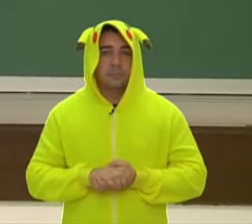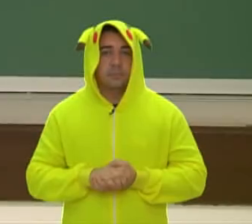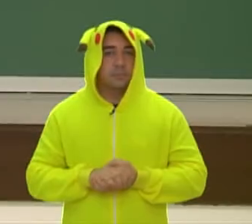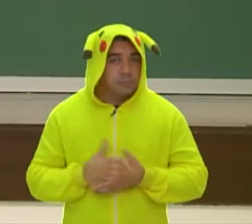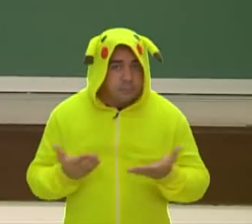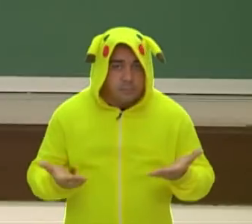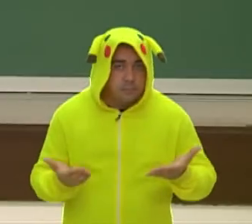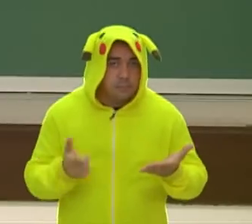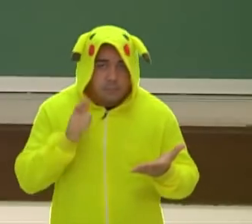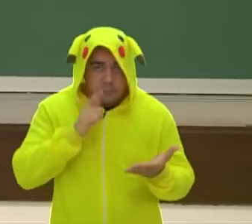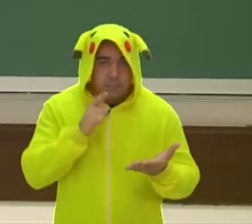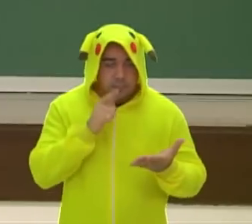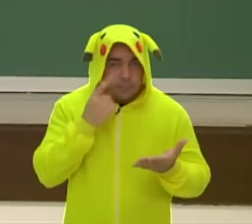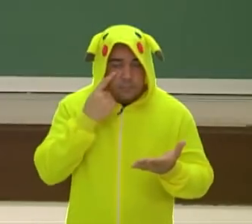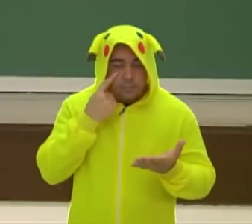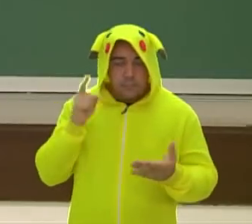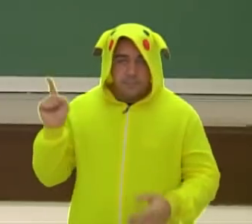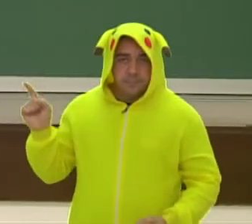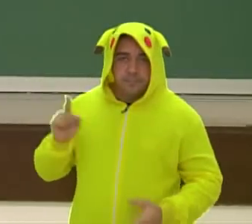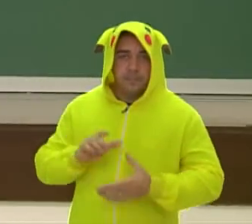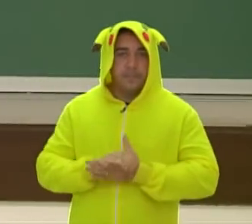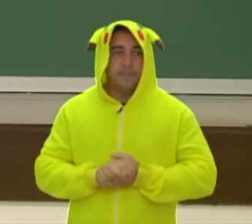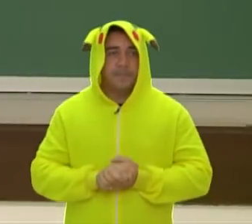E aí, gente, conseguiram? Vamos ver aqui.